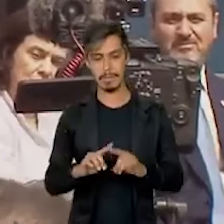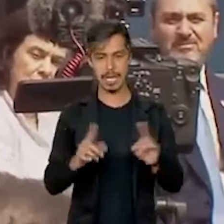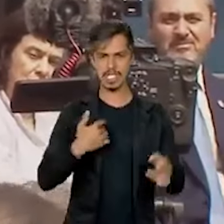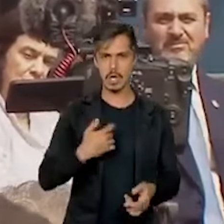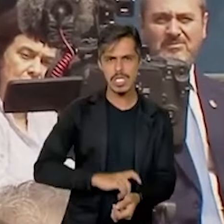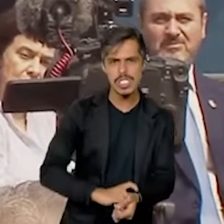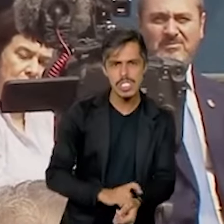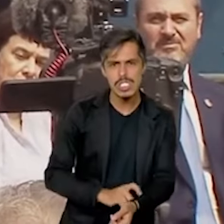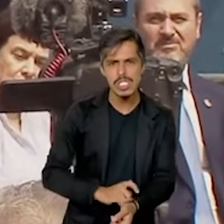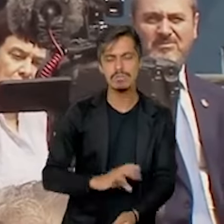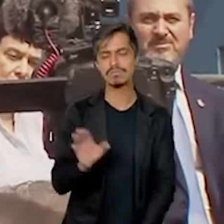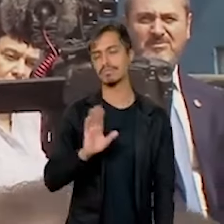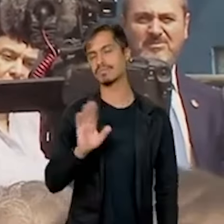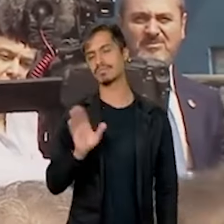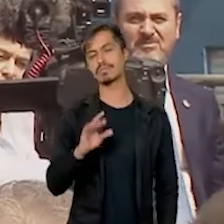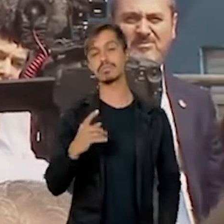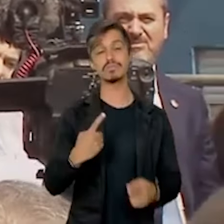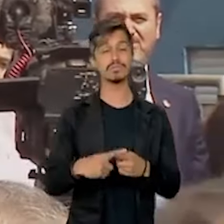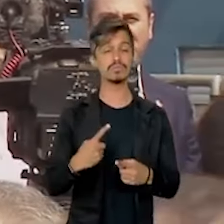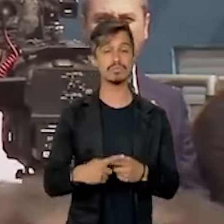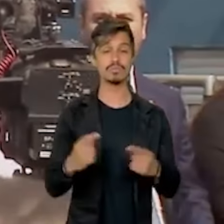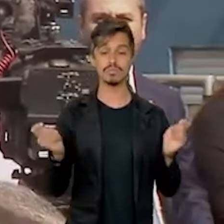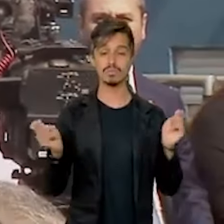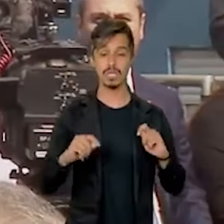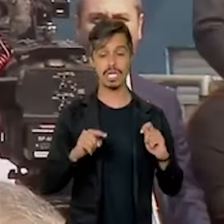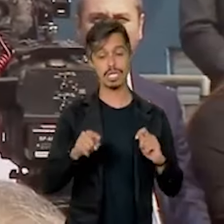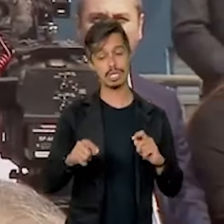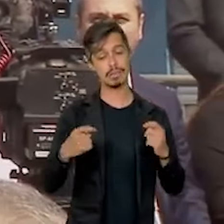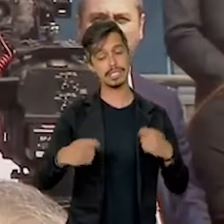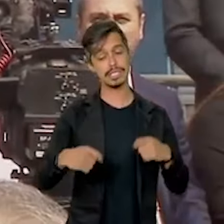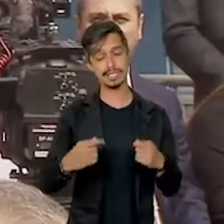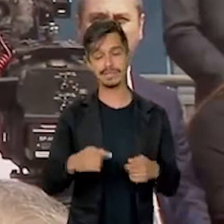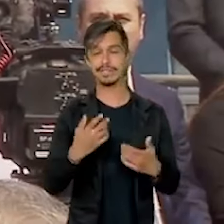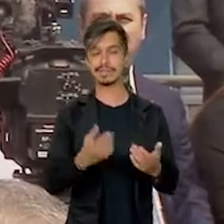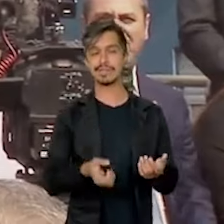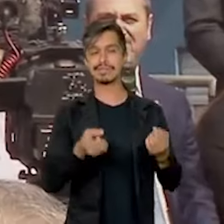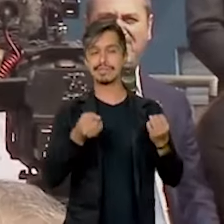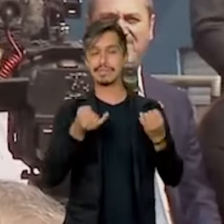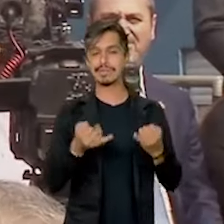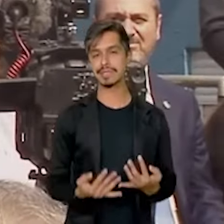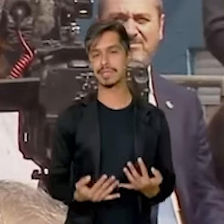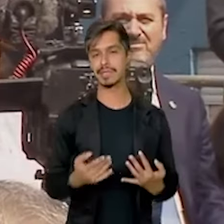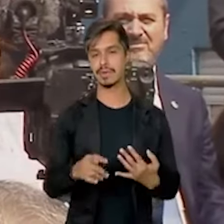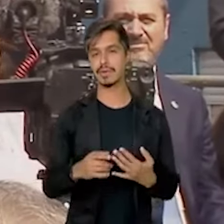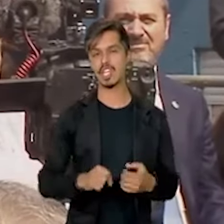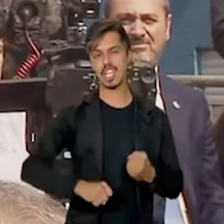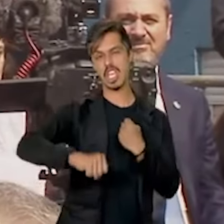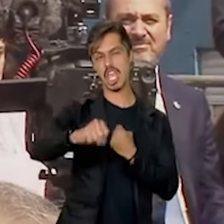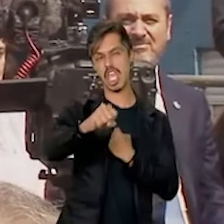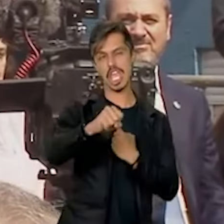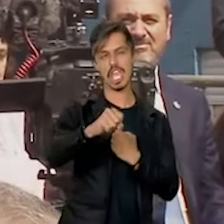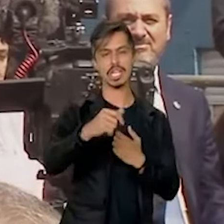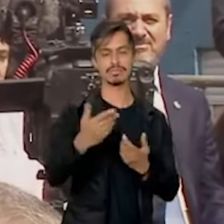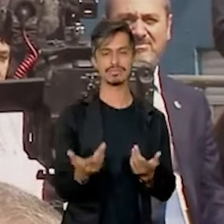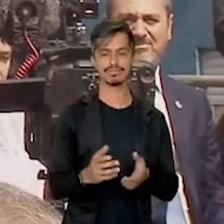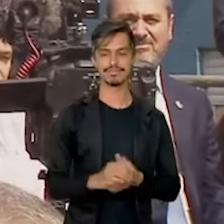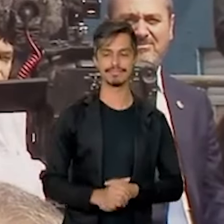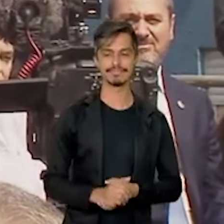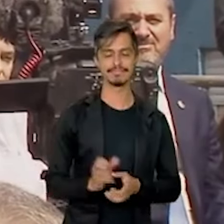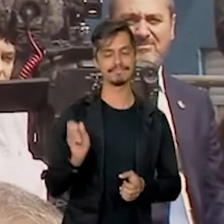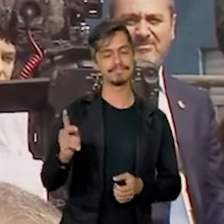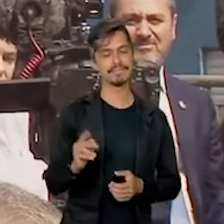raiva, porque possivelmente ele tinha que fazer aquilo para justificar o heroísmo dele. E eu